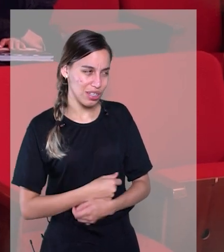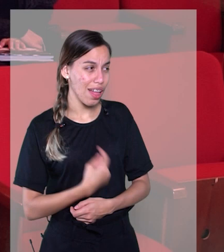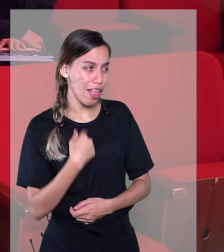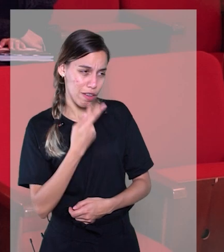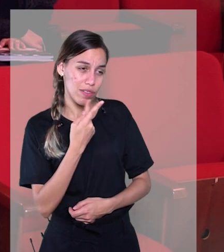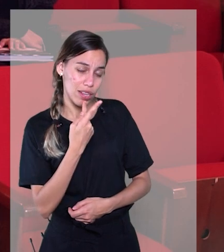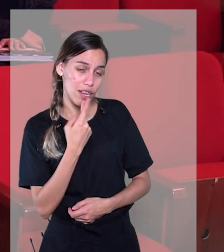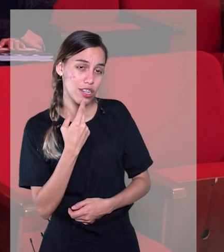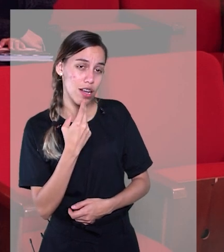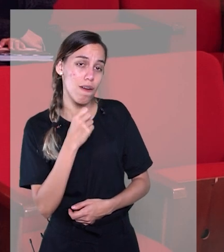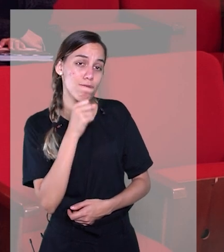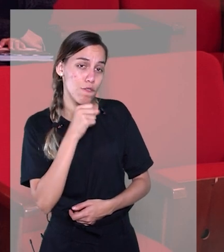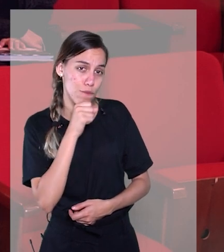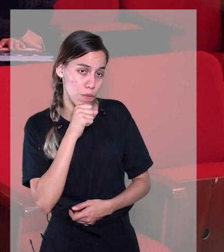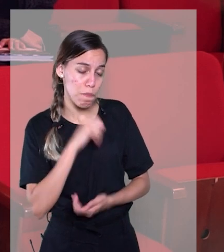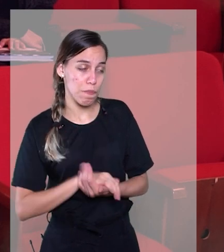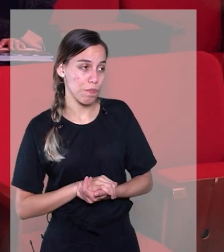Ele escreveu uma vez que